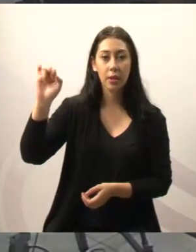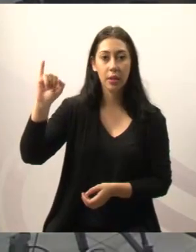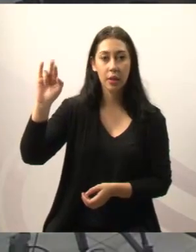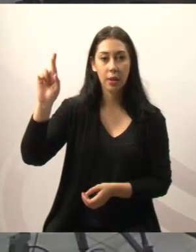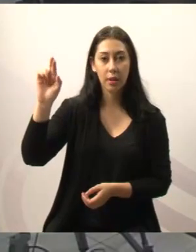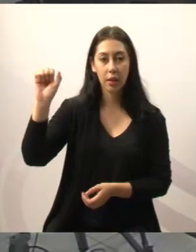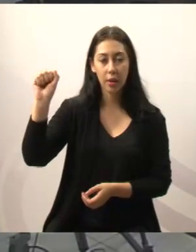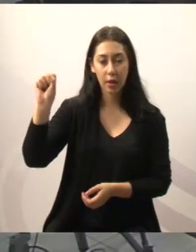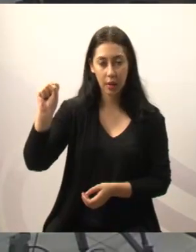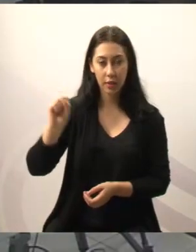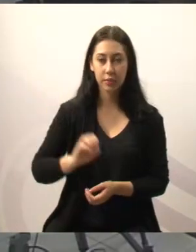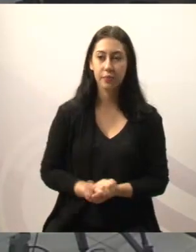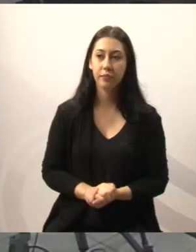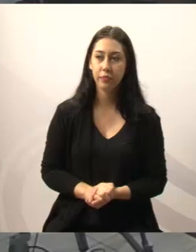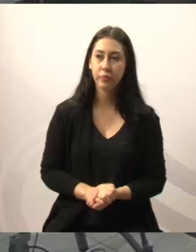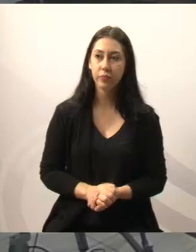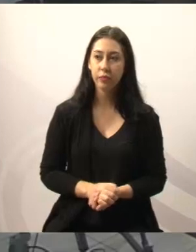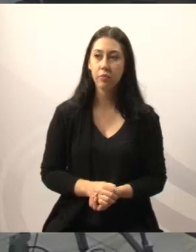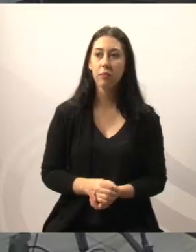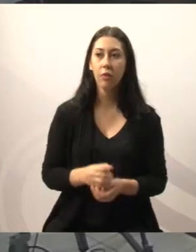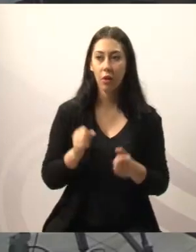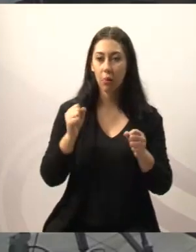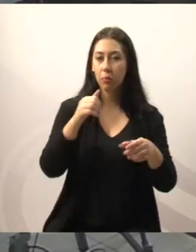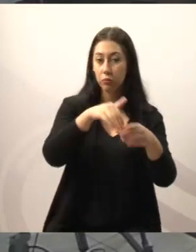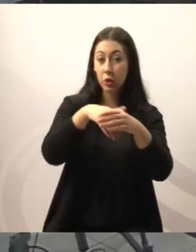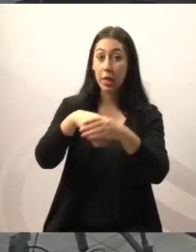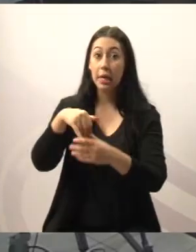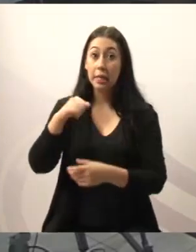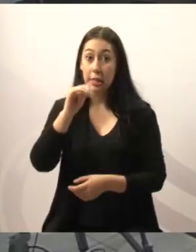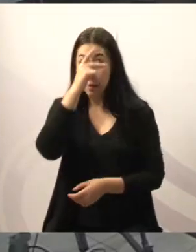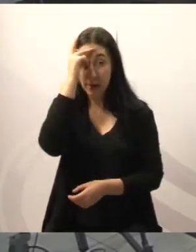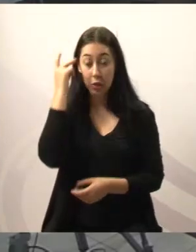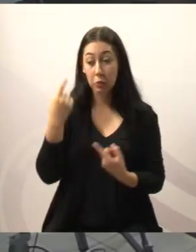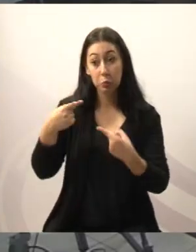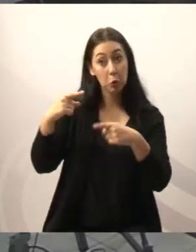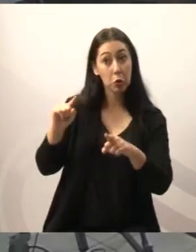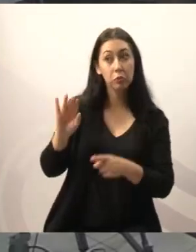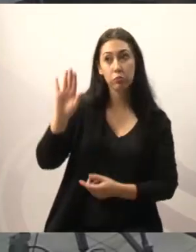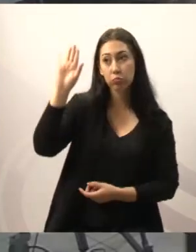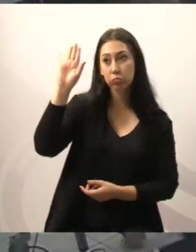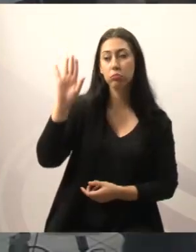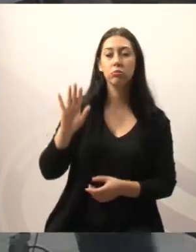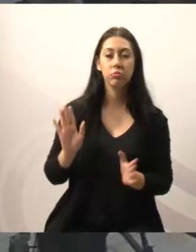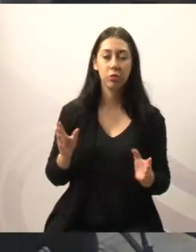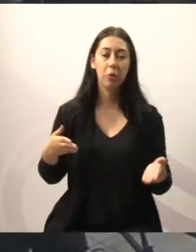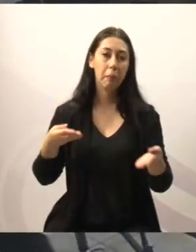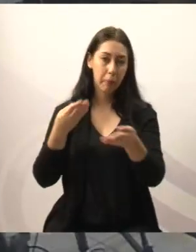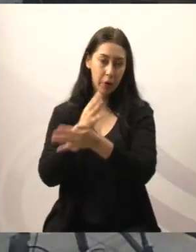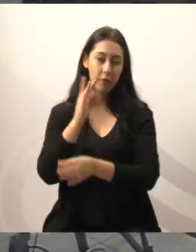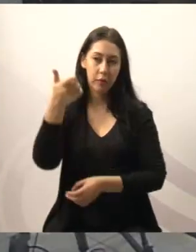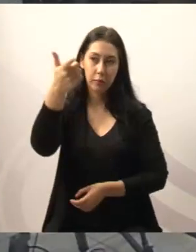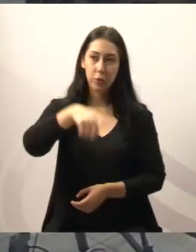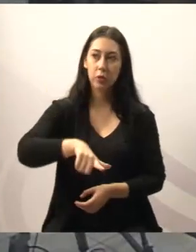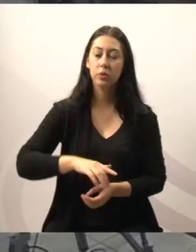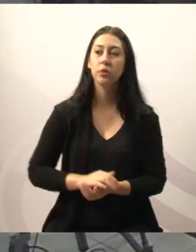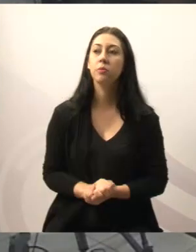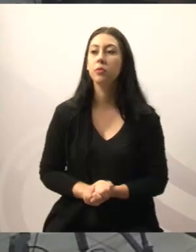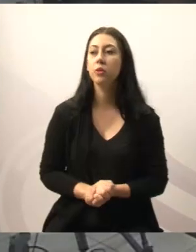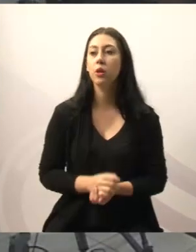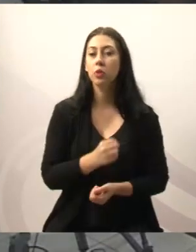115, em votação. Vereadores contrários se manifestem levantando o braço. Requerimento aprovado. Próximo requerimento.